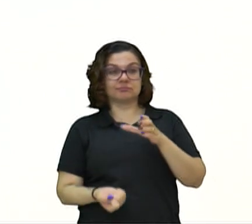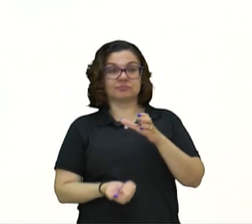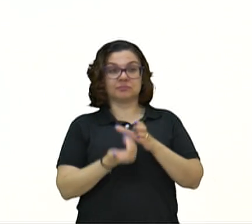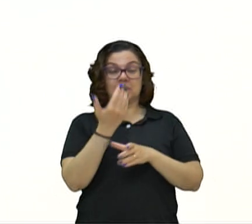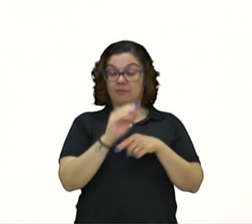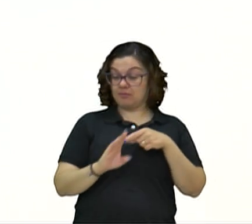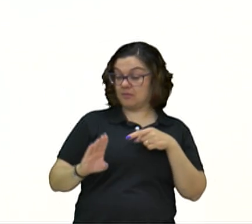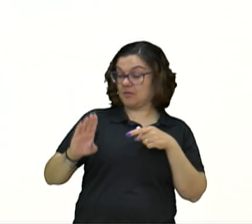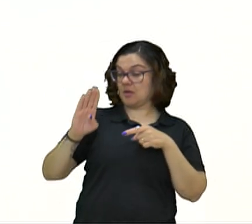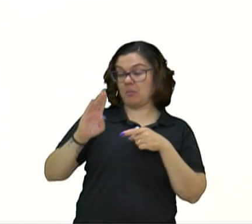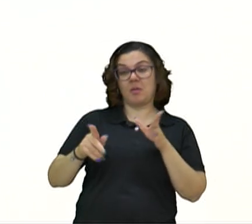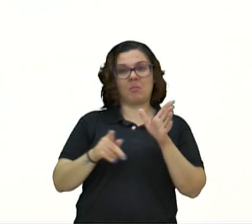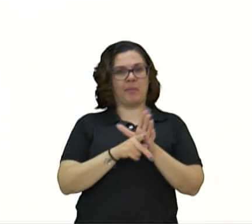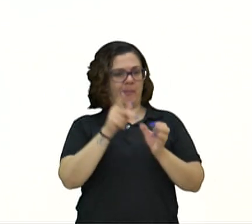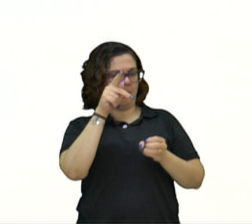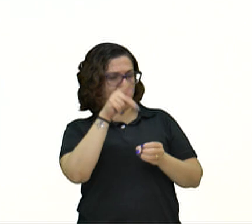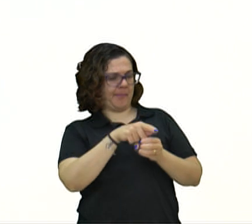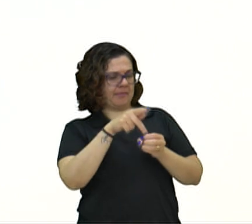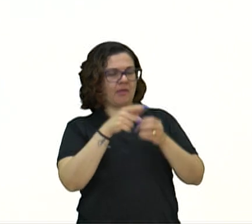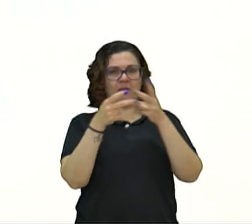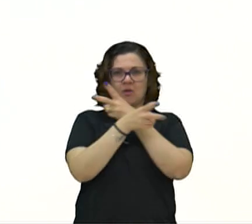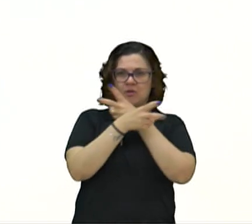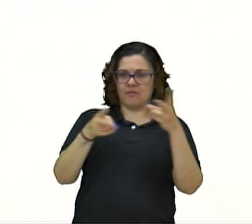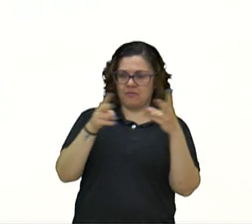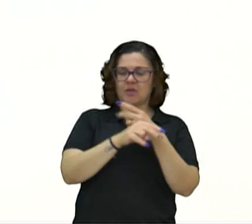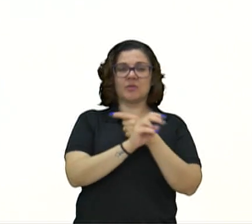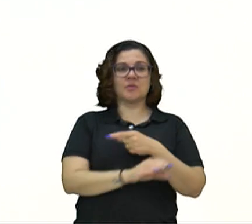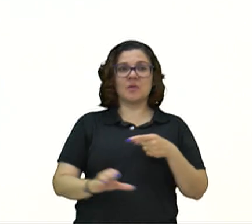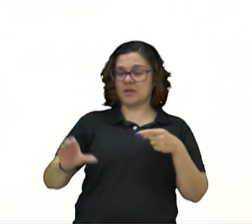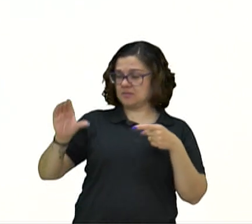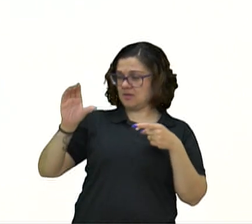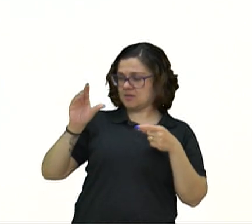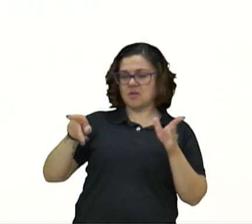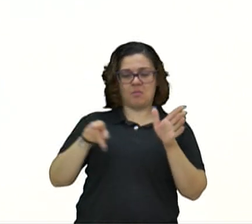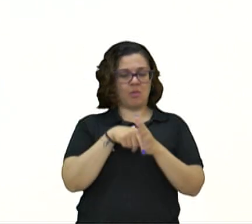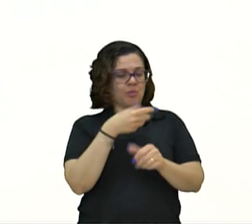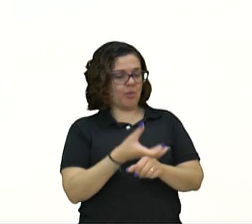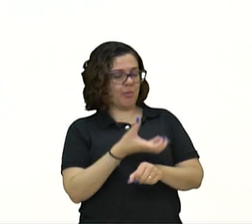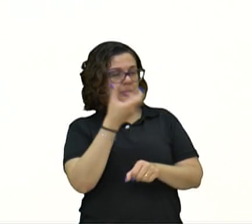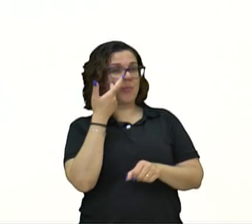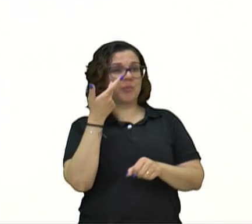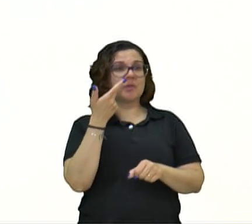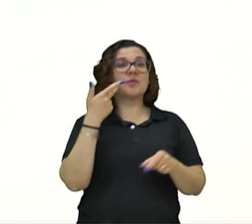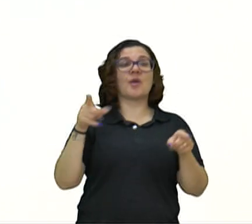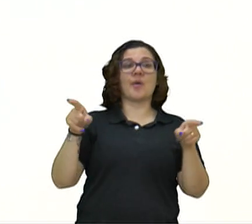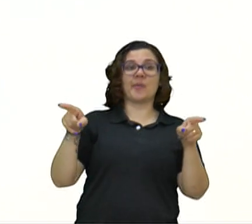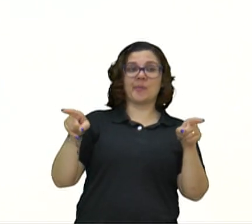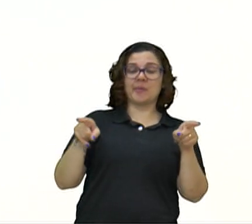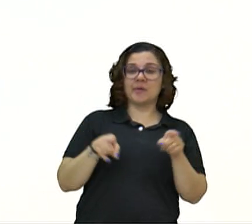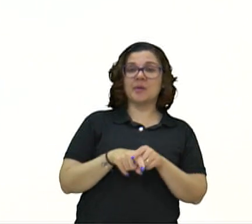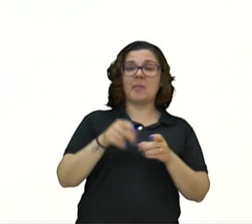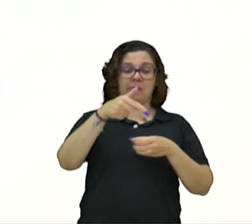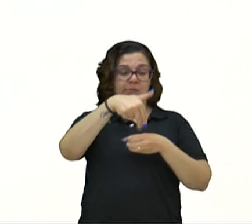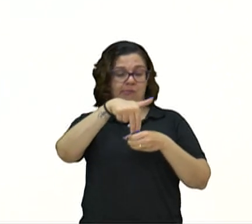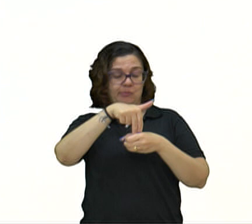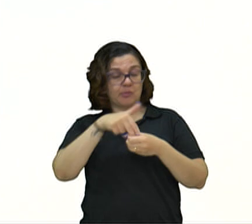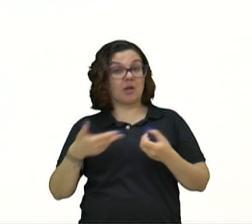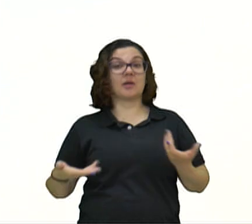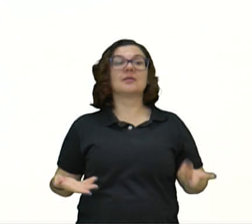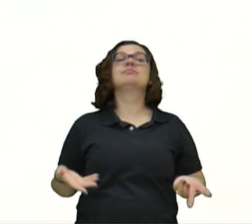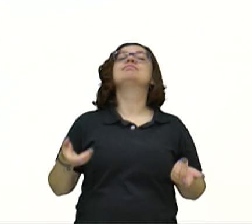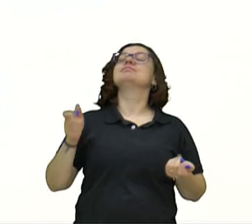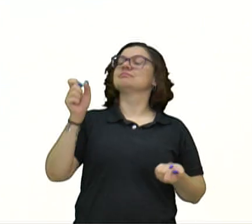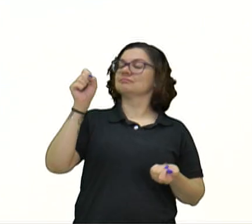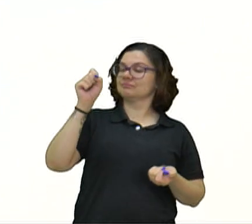e energia eólica ou reservas de gás natural energia nuclear acertou que assinalou a letra a